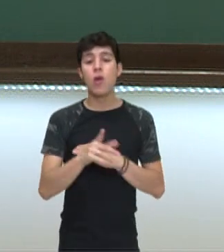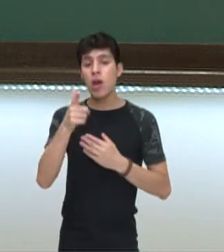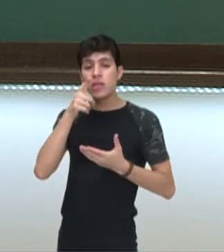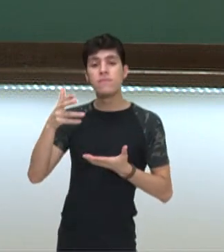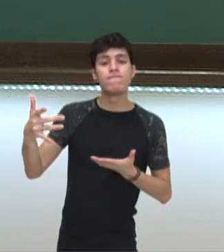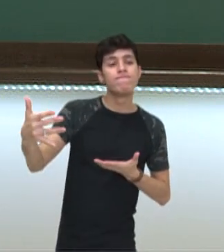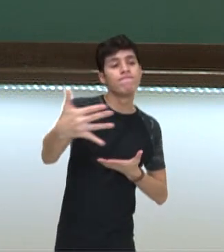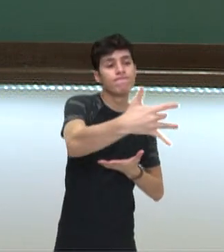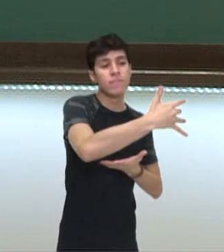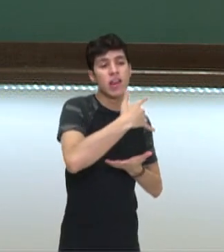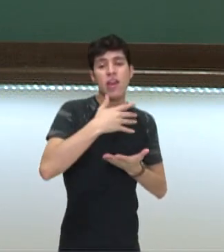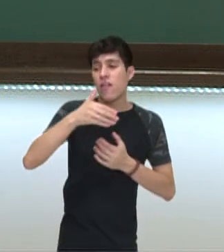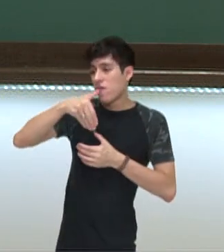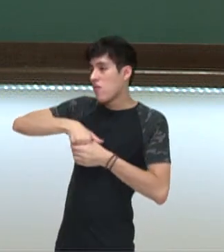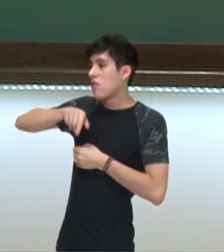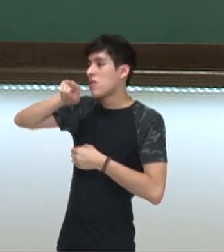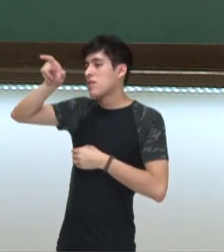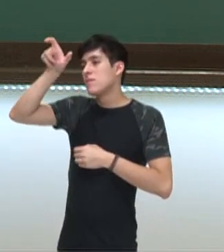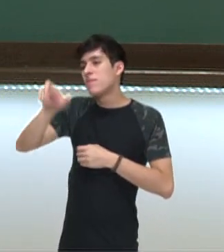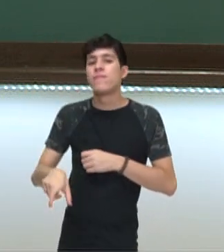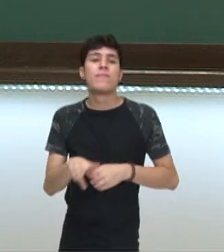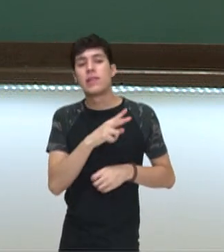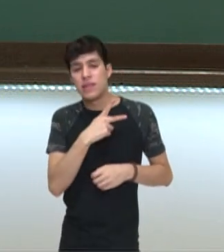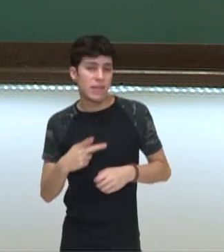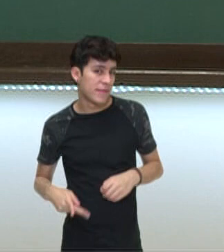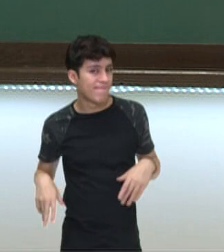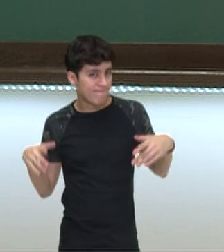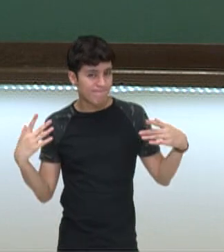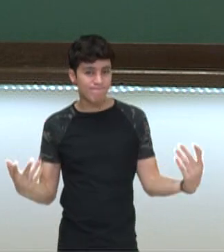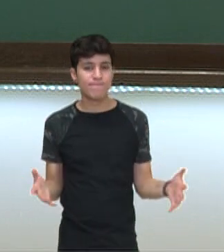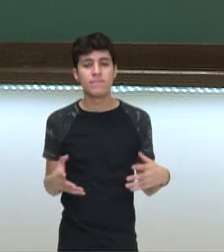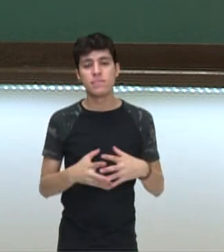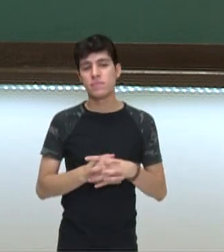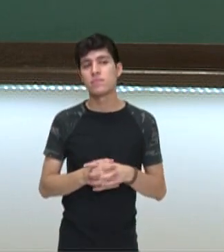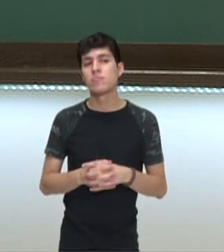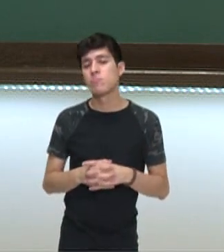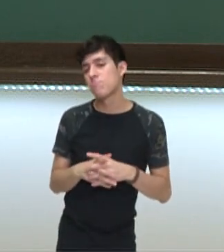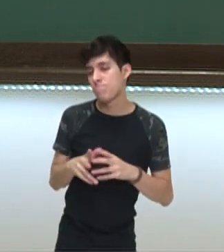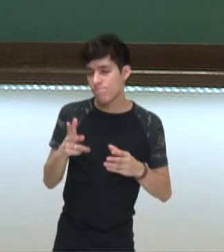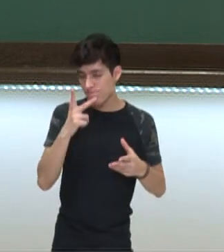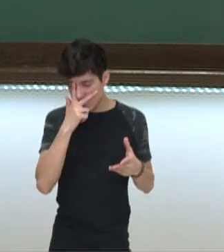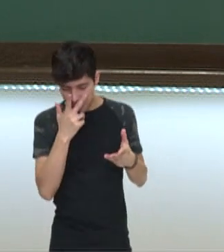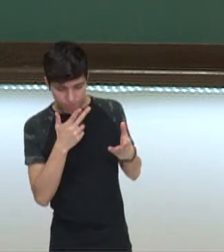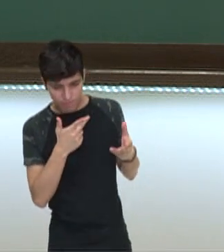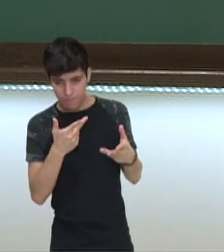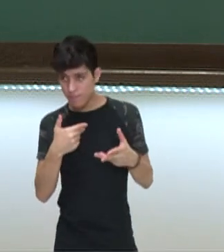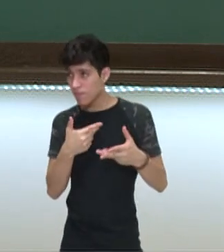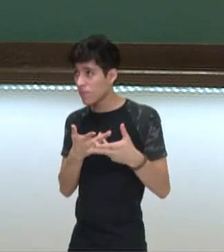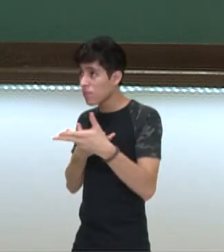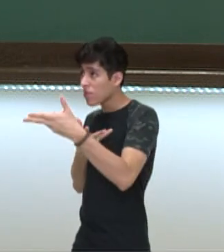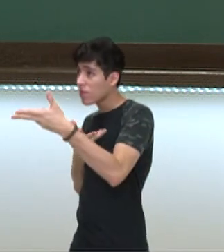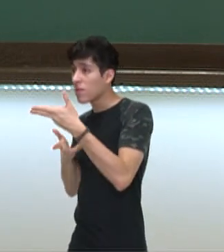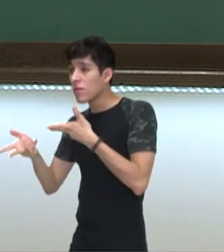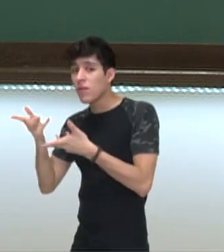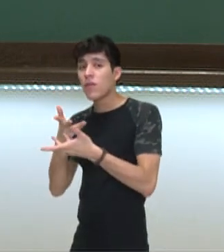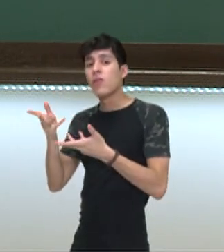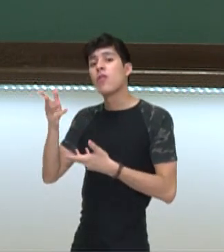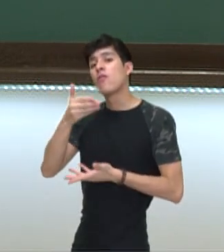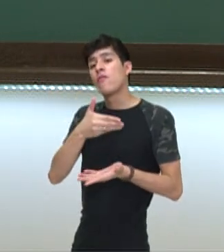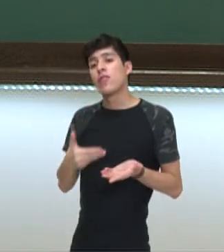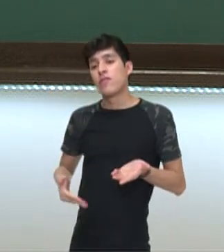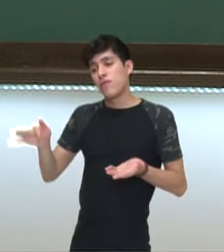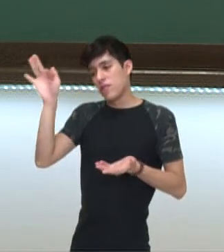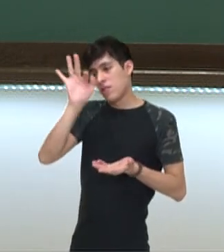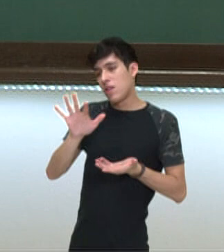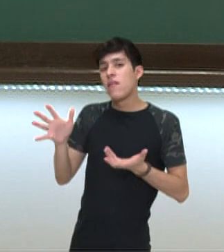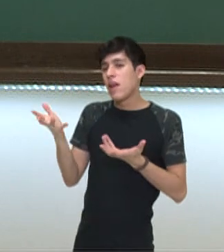para o governo federal. Então, o que ele vai querer em troca de manter esses votos para o governo federal? Ele